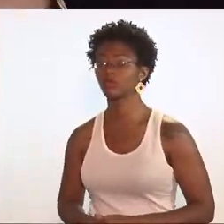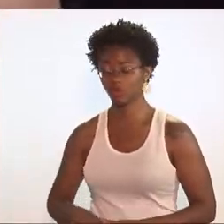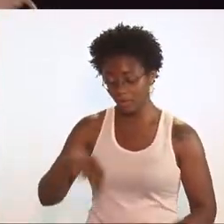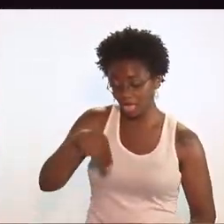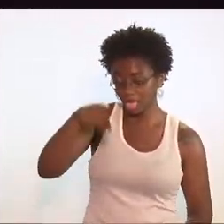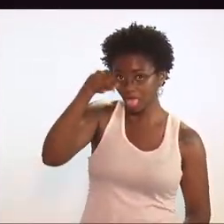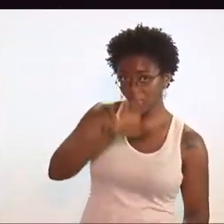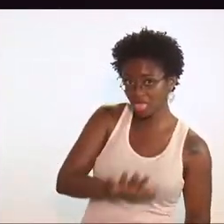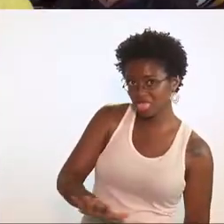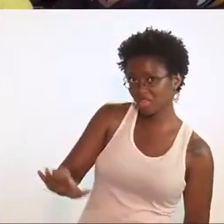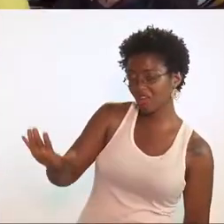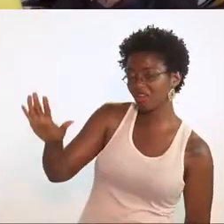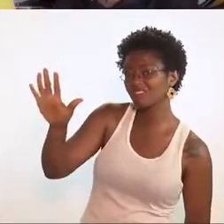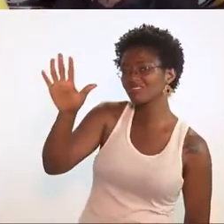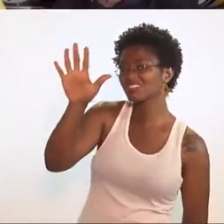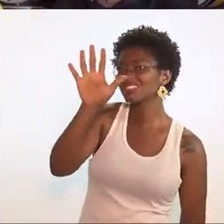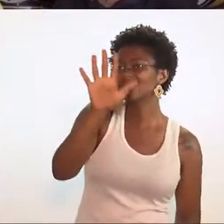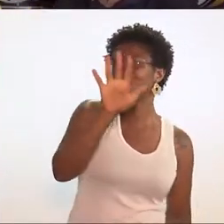para a nação.